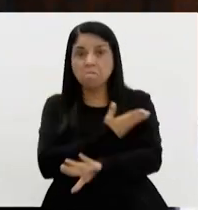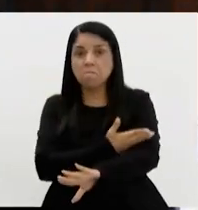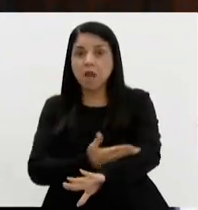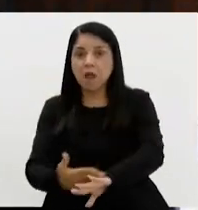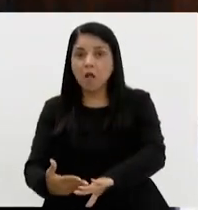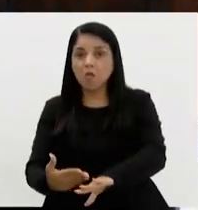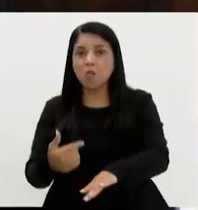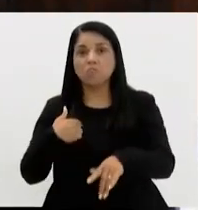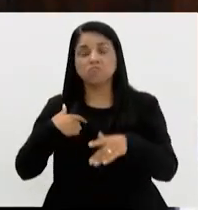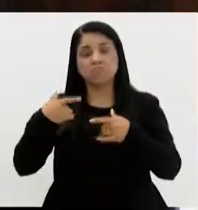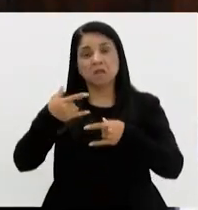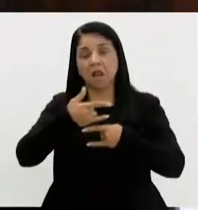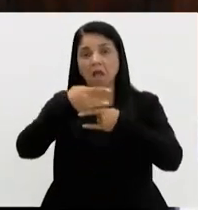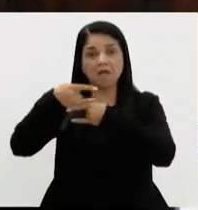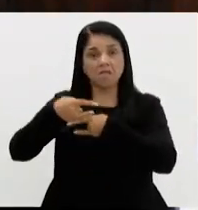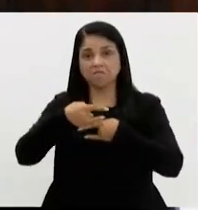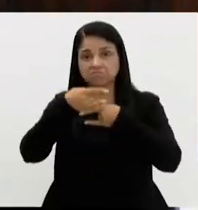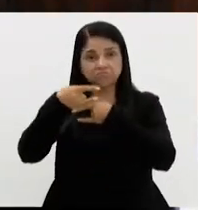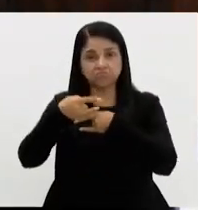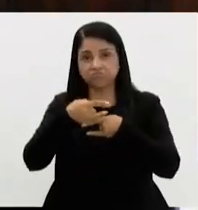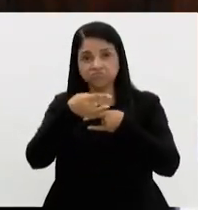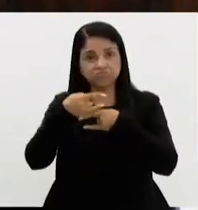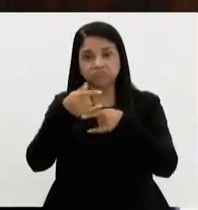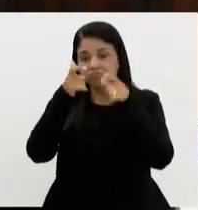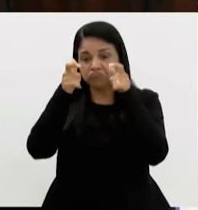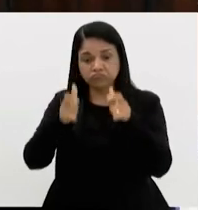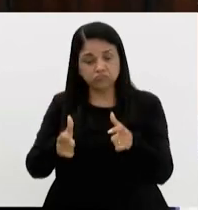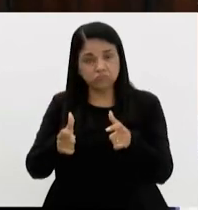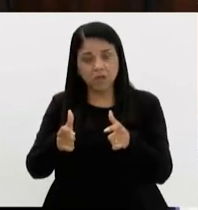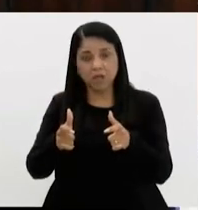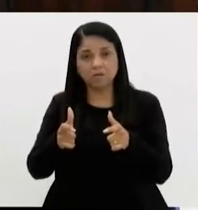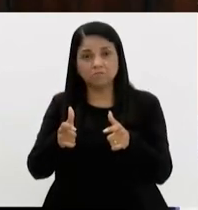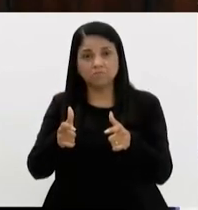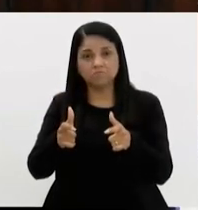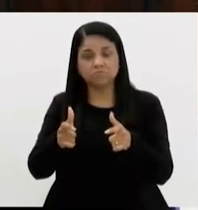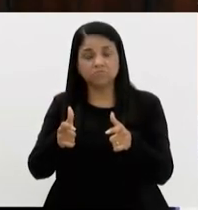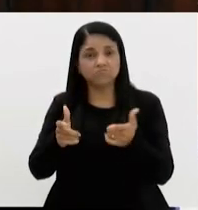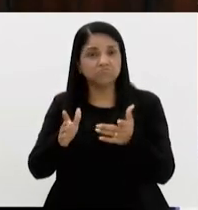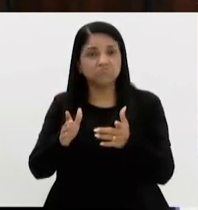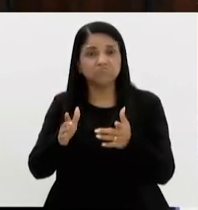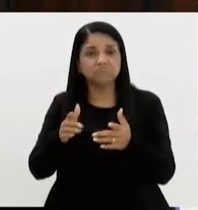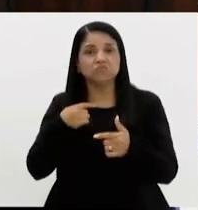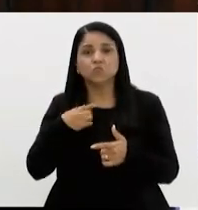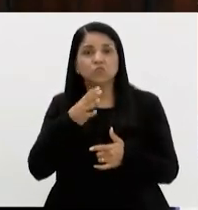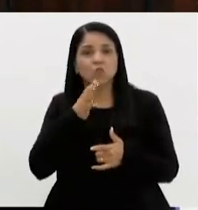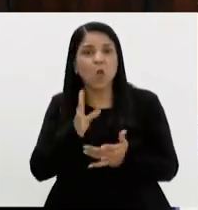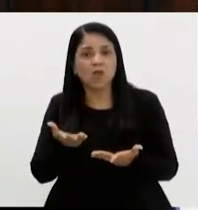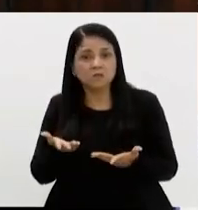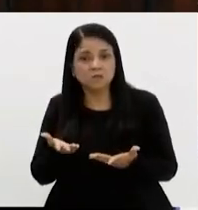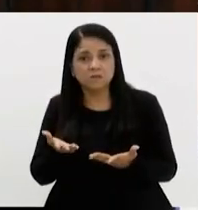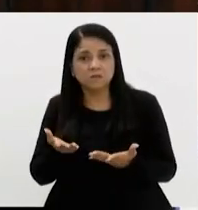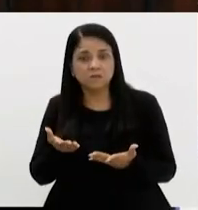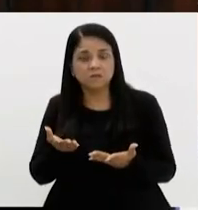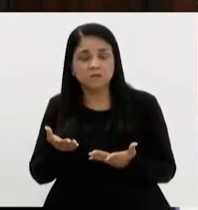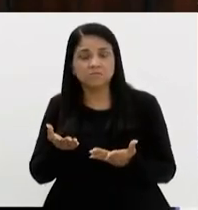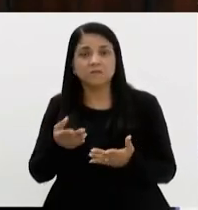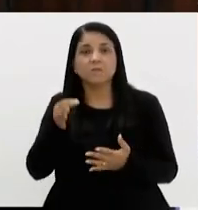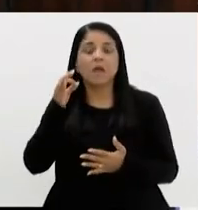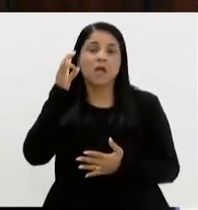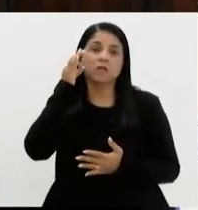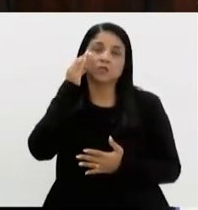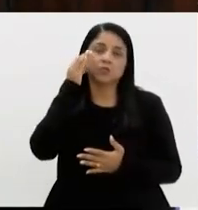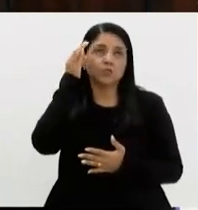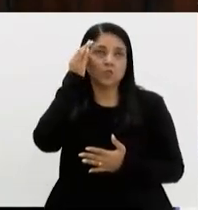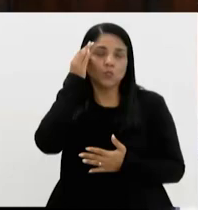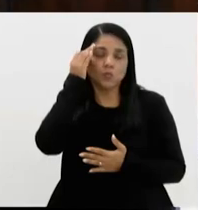branco V fazer uma live no fundo branco é tudo no frigir dos ovos mais ou menos a mesma coisa mas esse não foi o entendimento do tribunal o